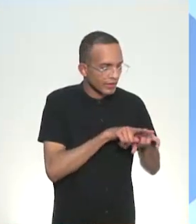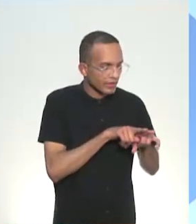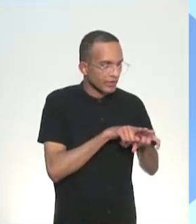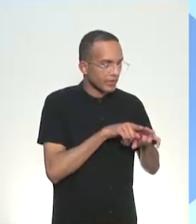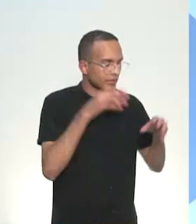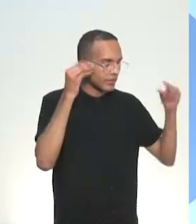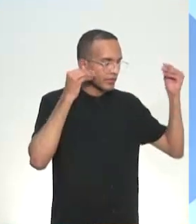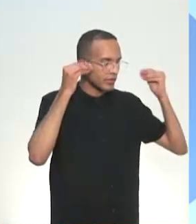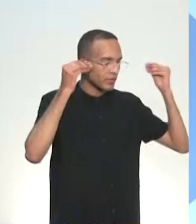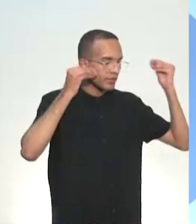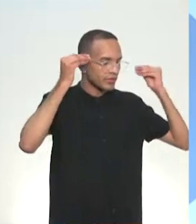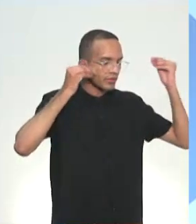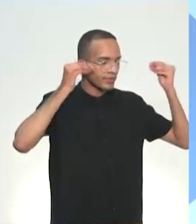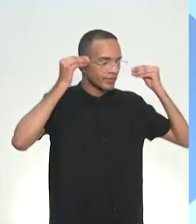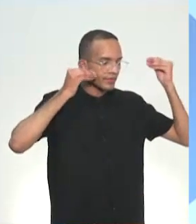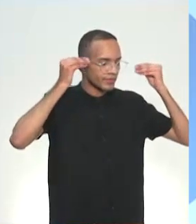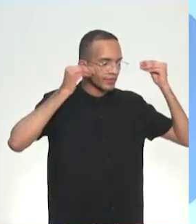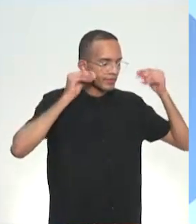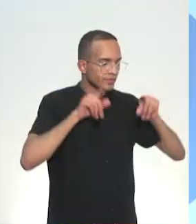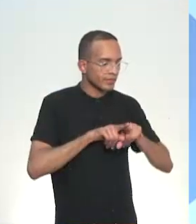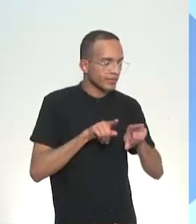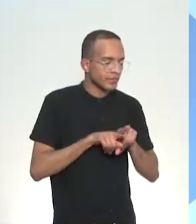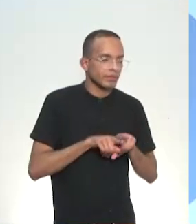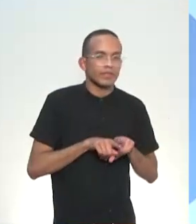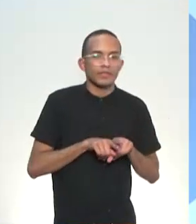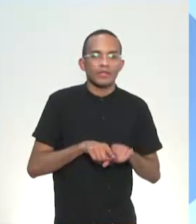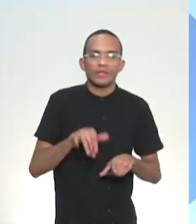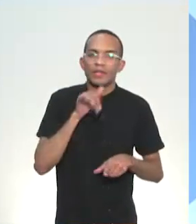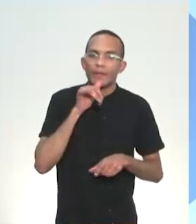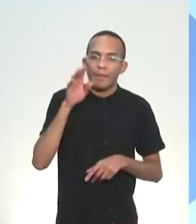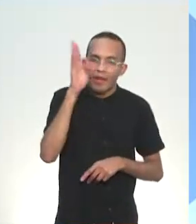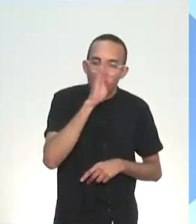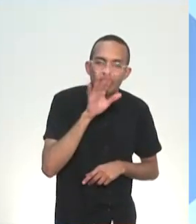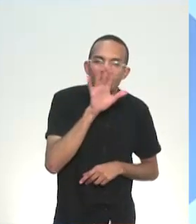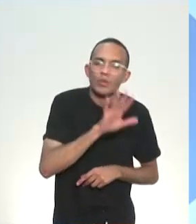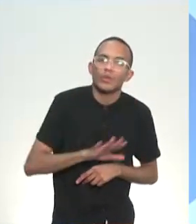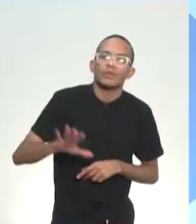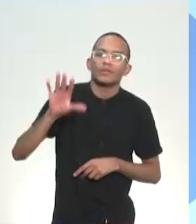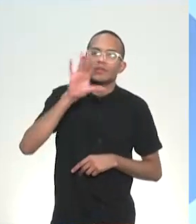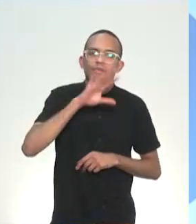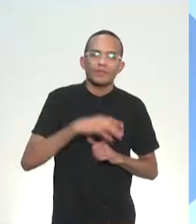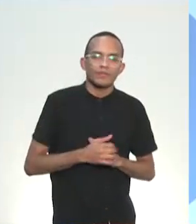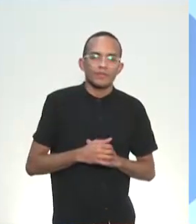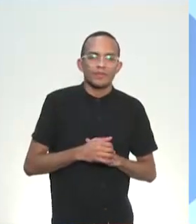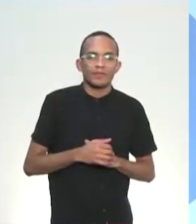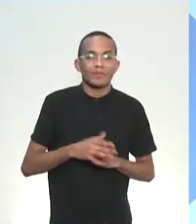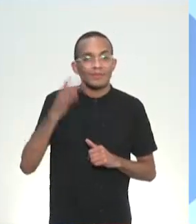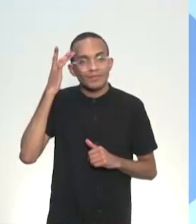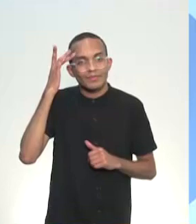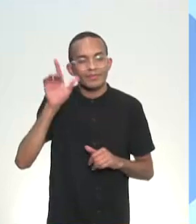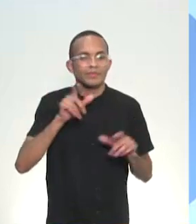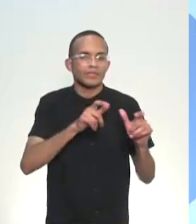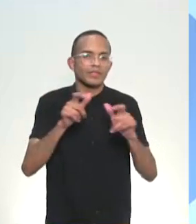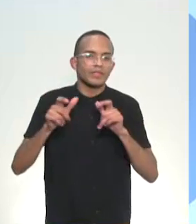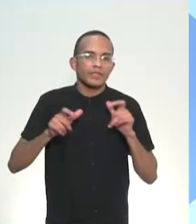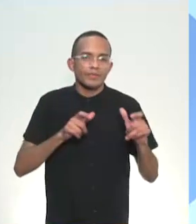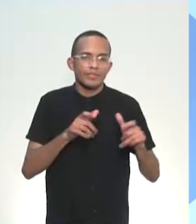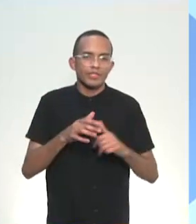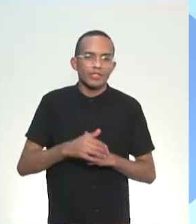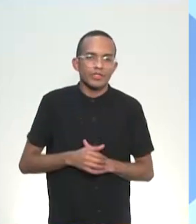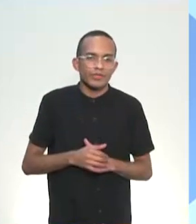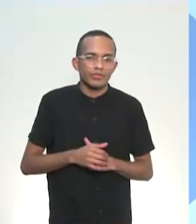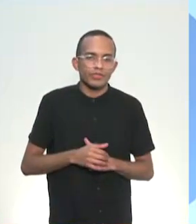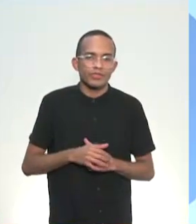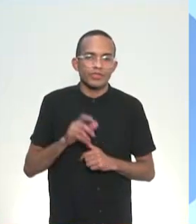México para baixo é tudo América Latina, é tudo Brasil, né? Tem aquela questão de não saber nem a localidade, as capitais.